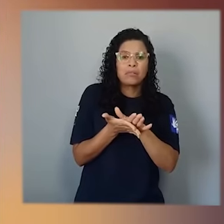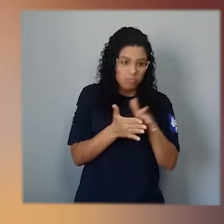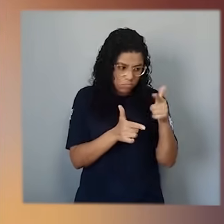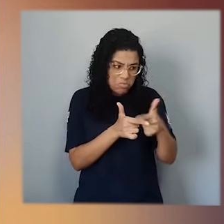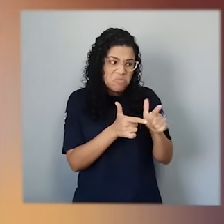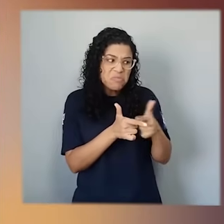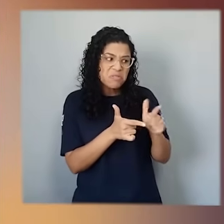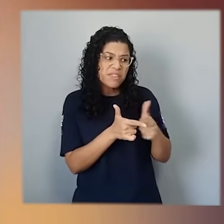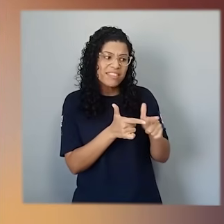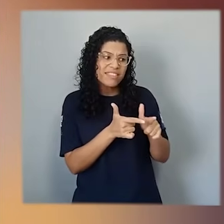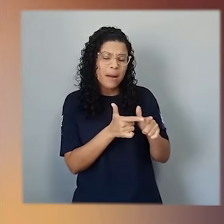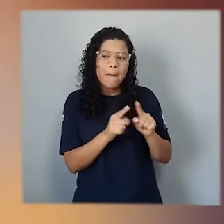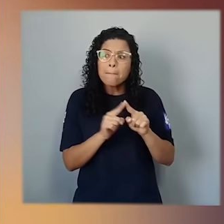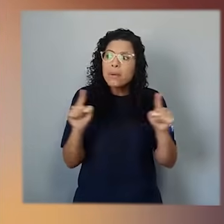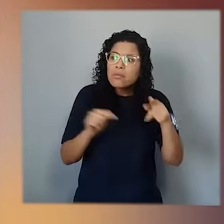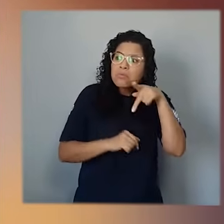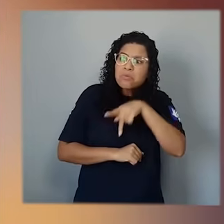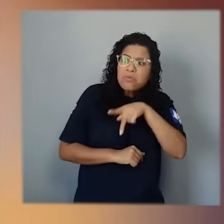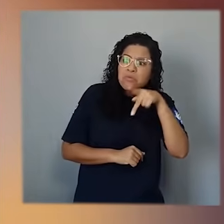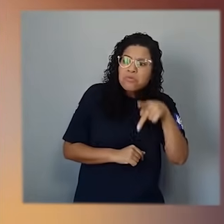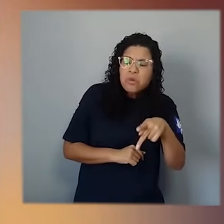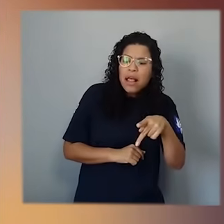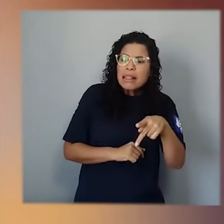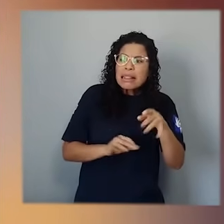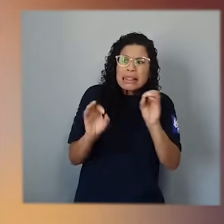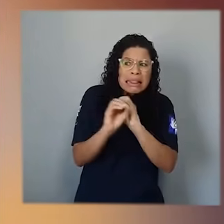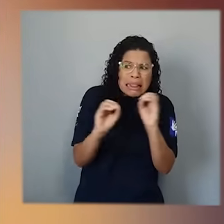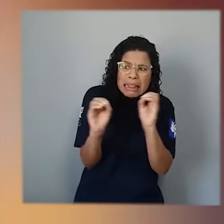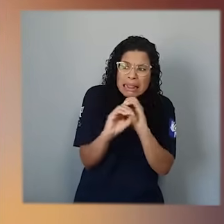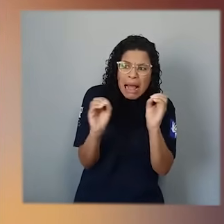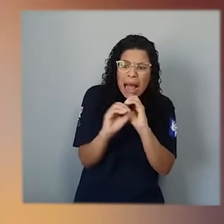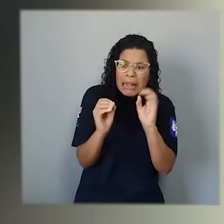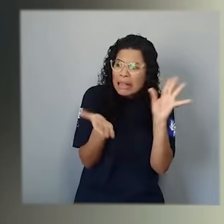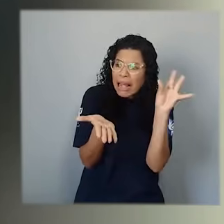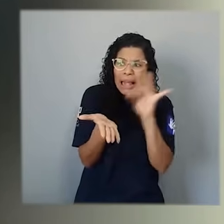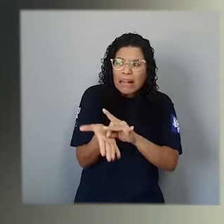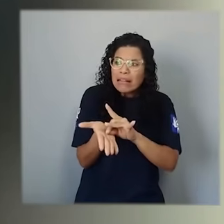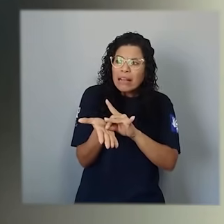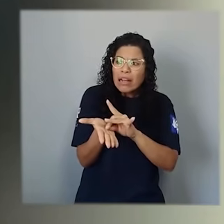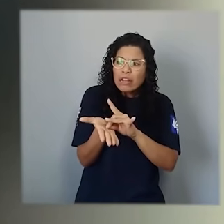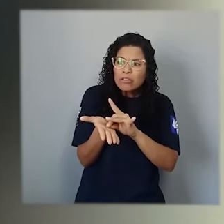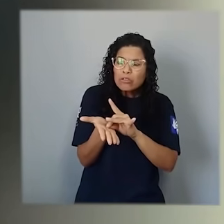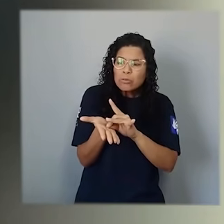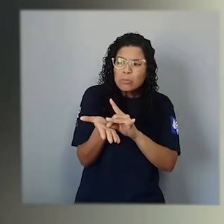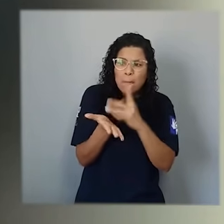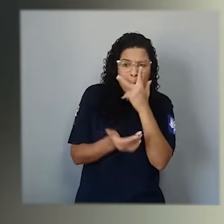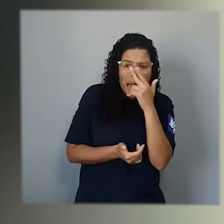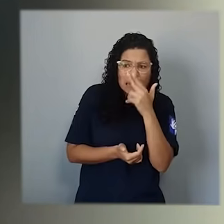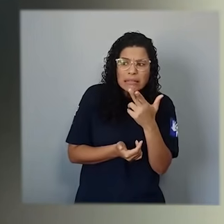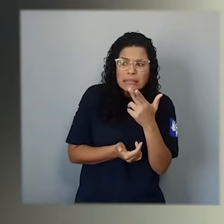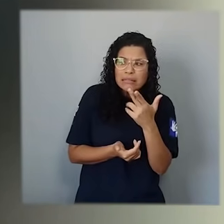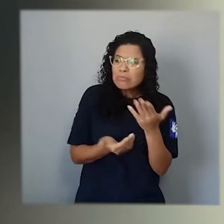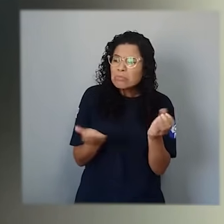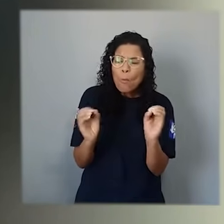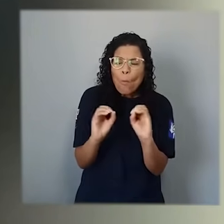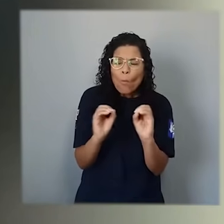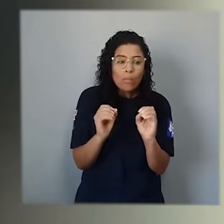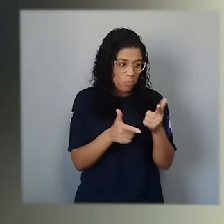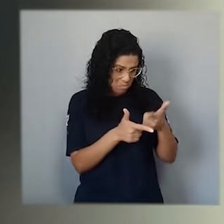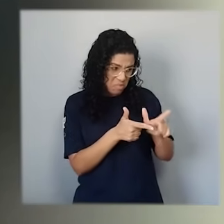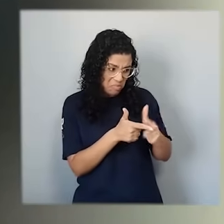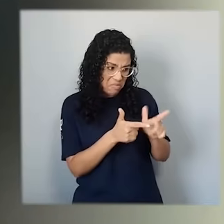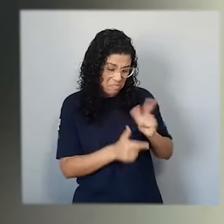problema? Mas, professora Ângela, não se parece nada com a realidade. E tem